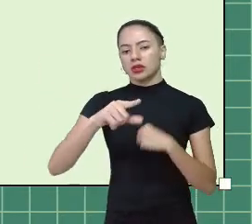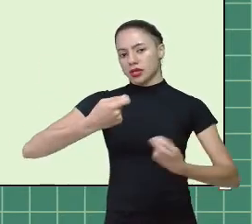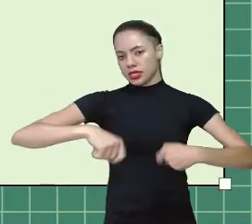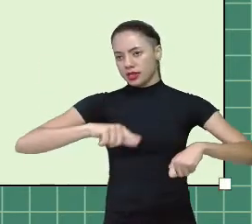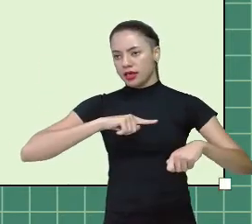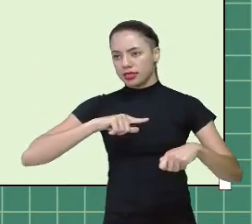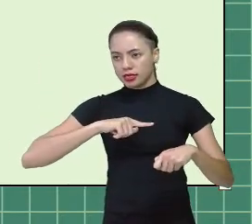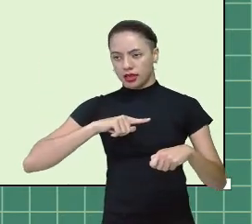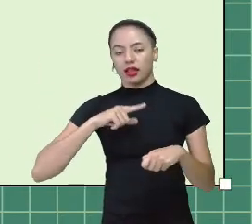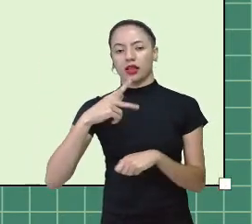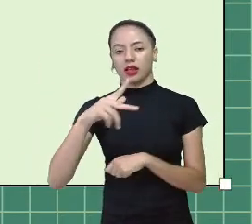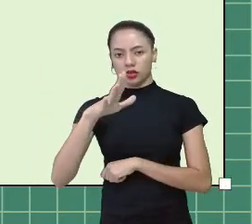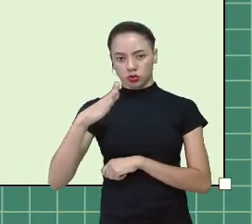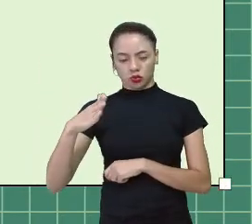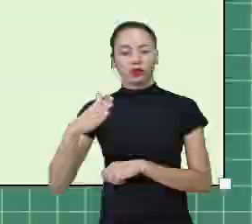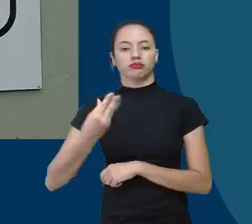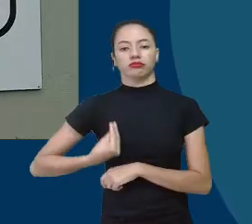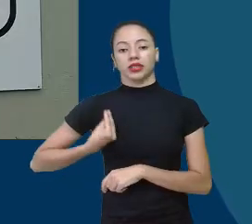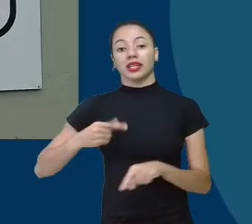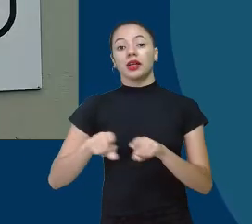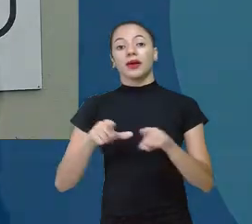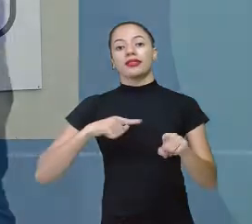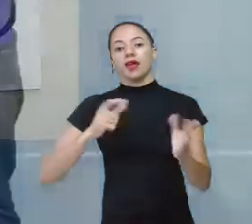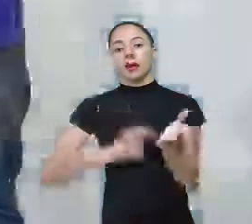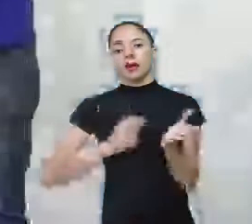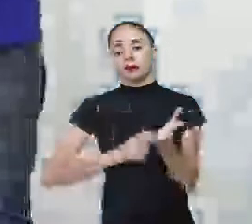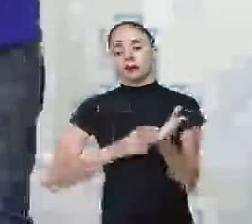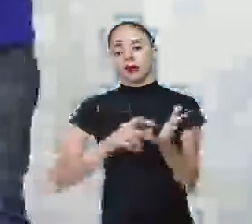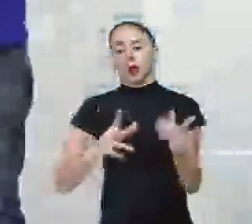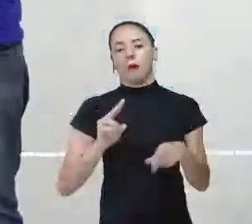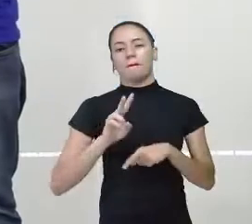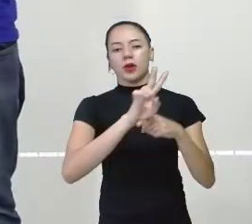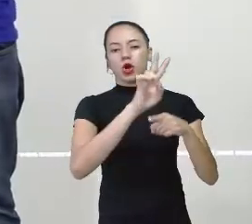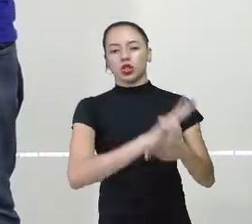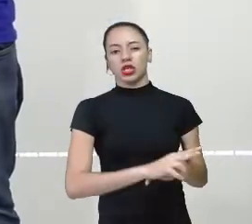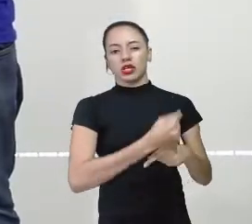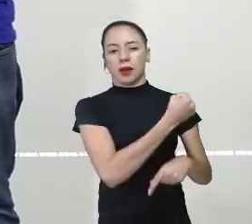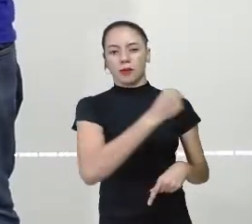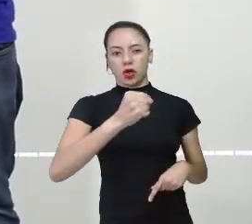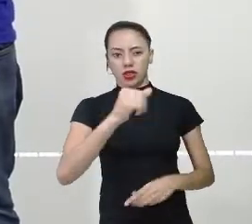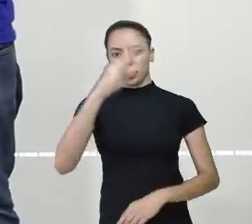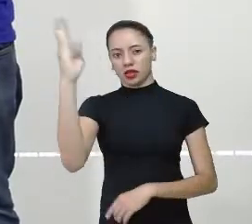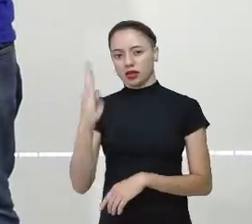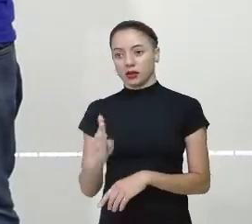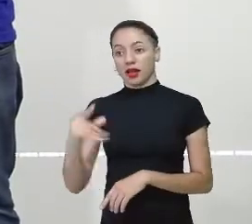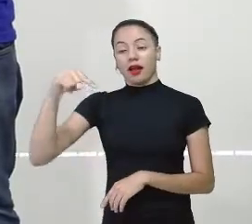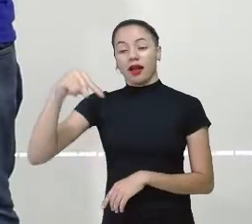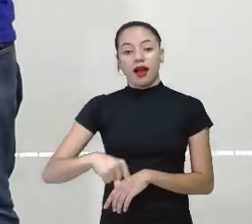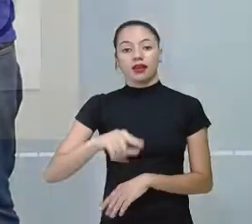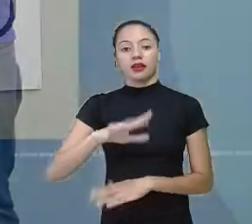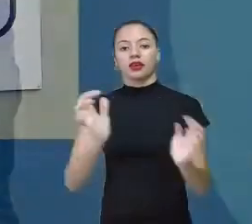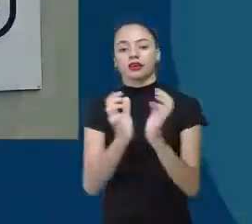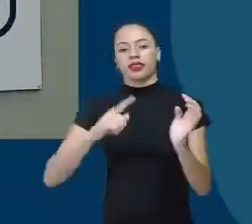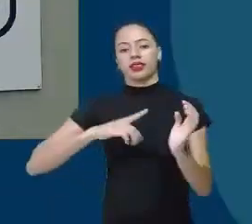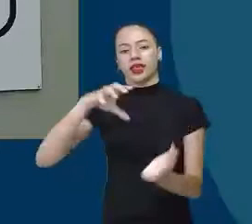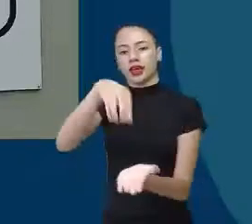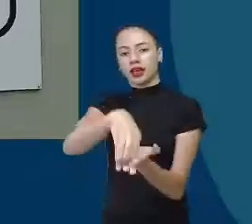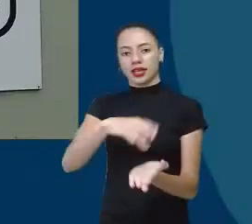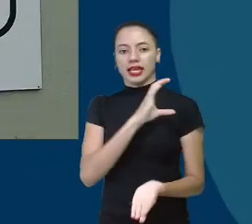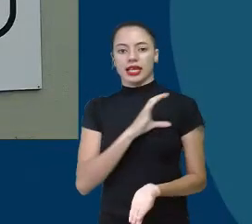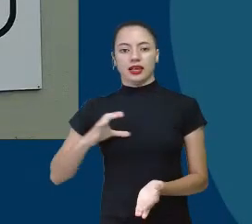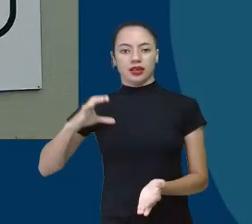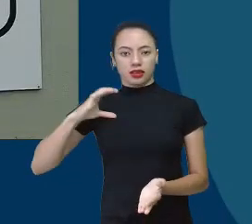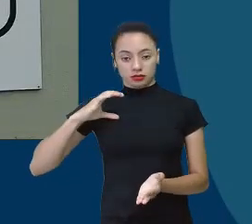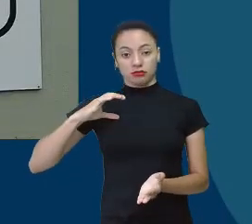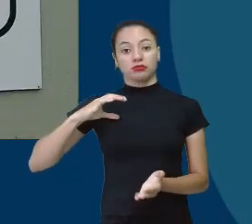esse aplicativo, gente, Proteja Brasil. Isso. E aqui no Recife, ó, tem esse centro Clarice Lispector, que funciona não apenas